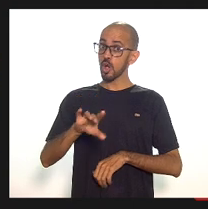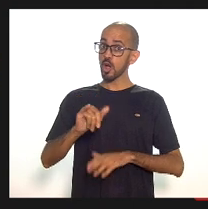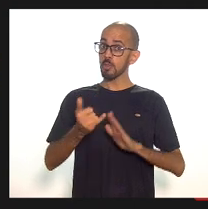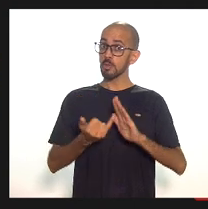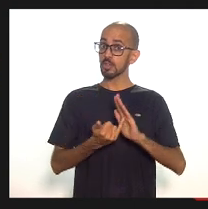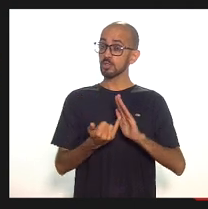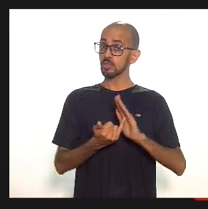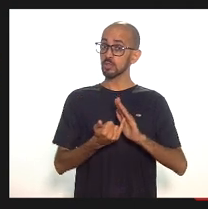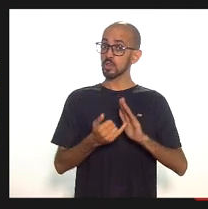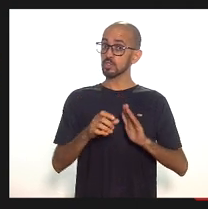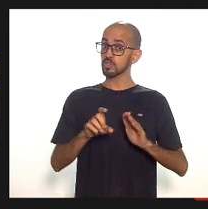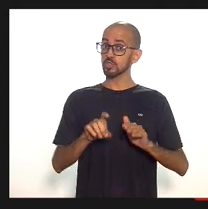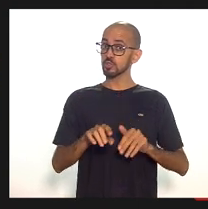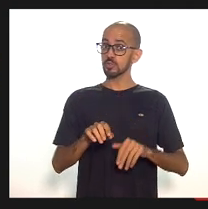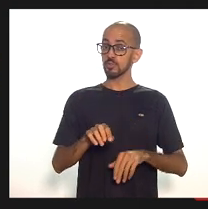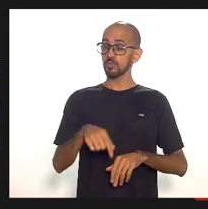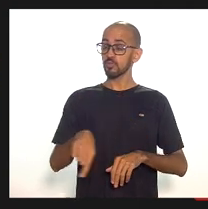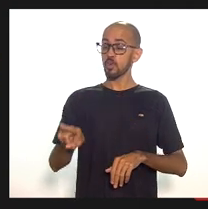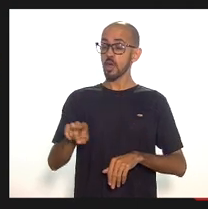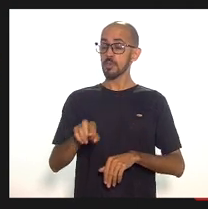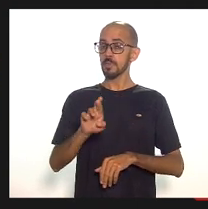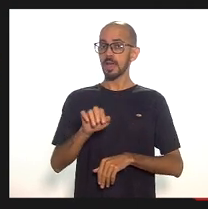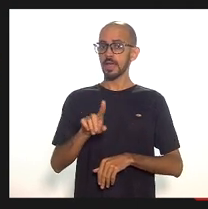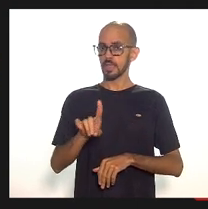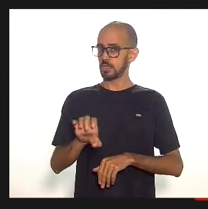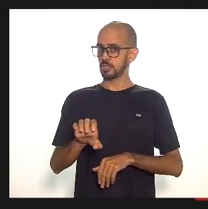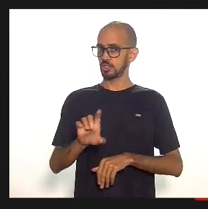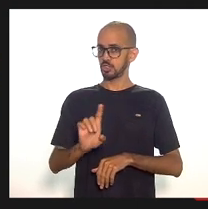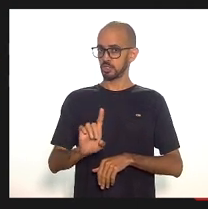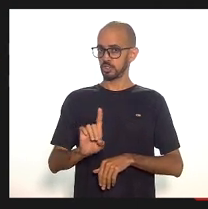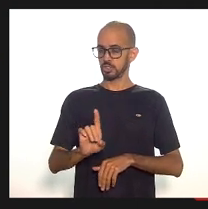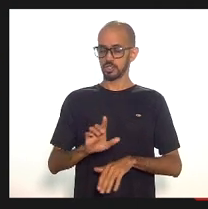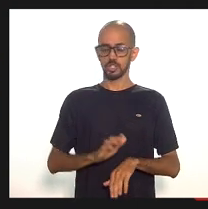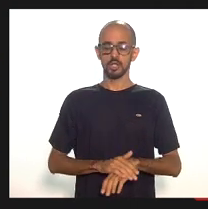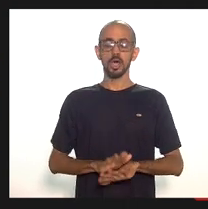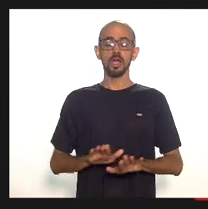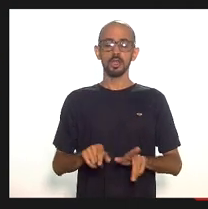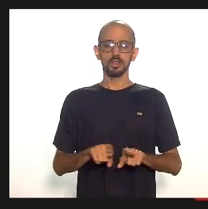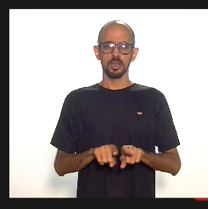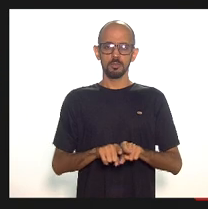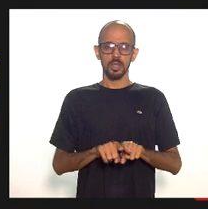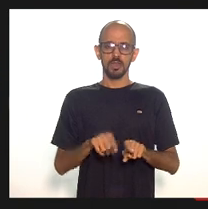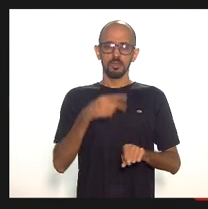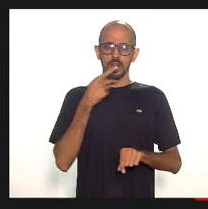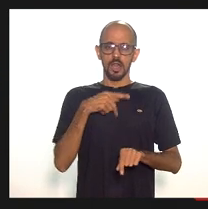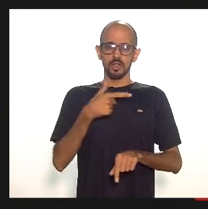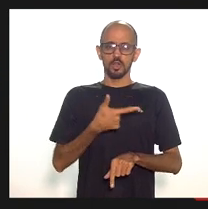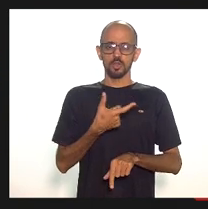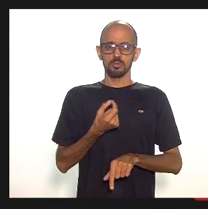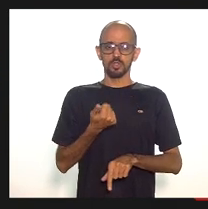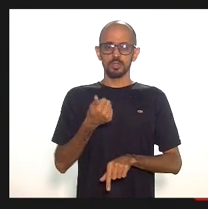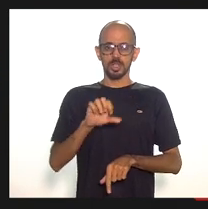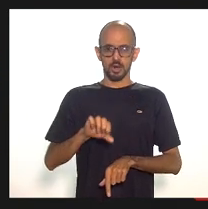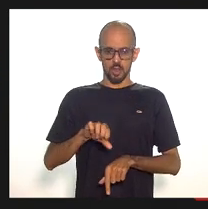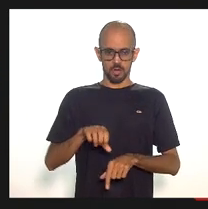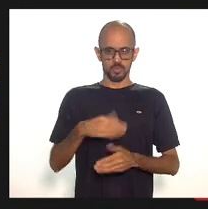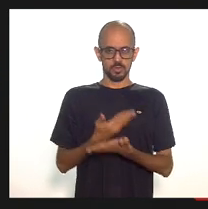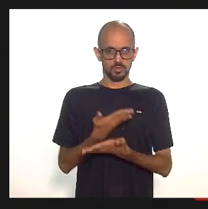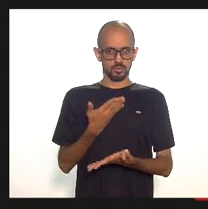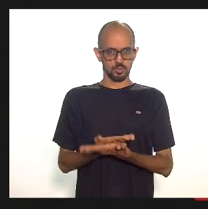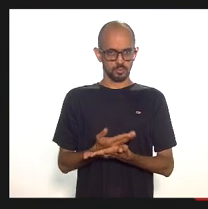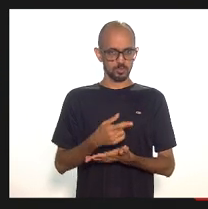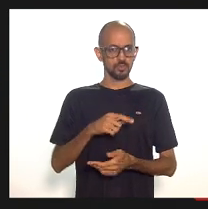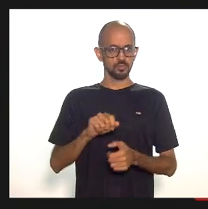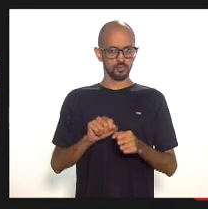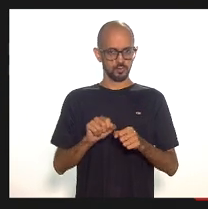rede, somente para os institutos, né? E dizer também que em 2019 foi feito um estudo, né, onde